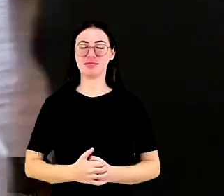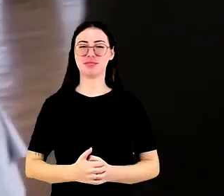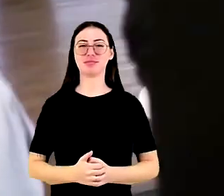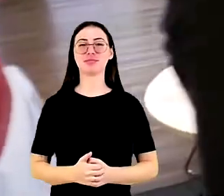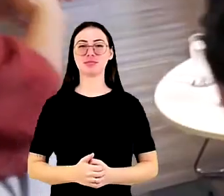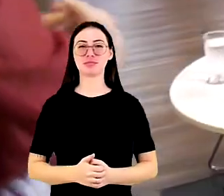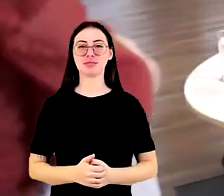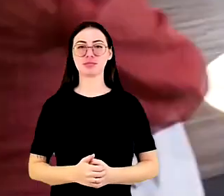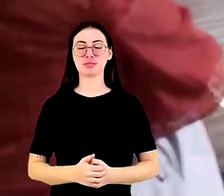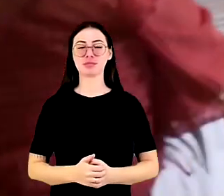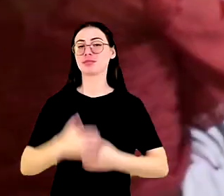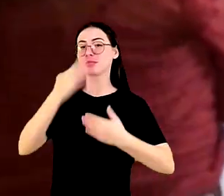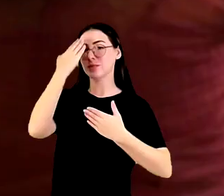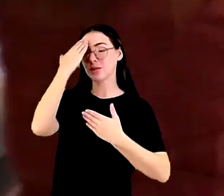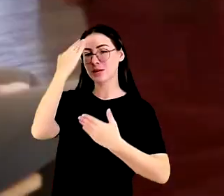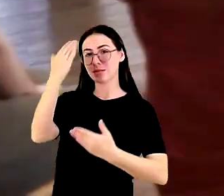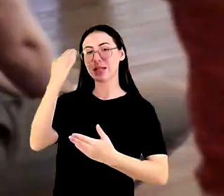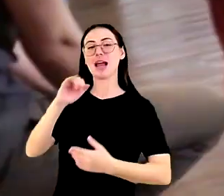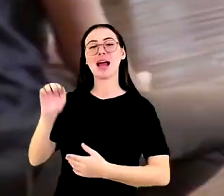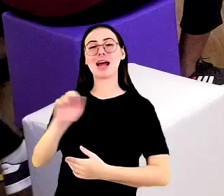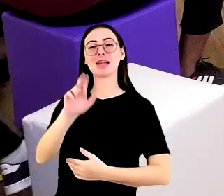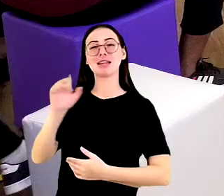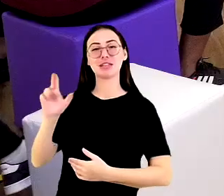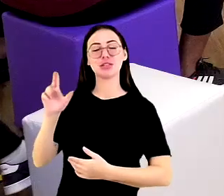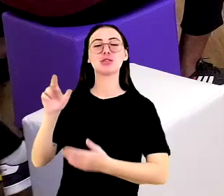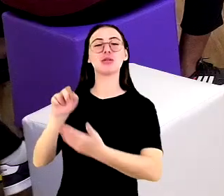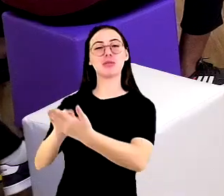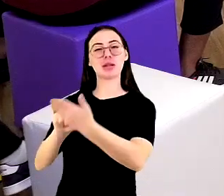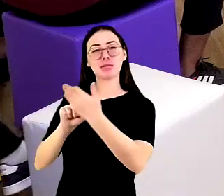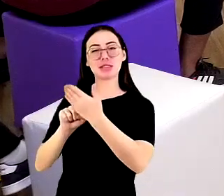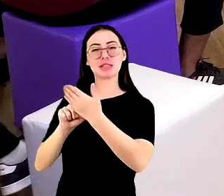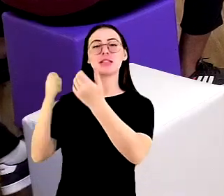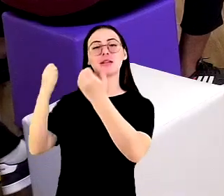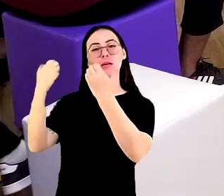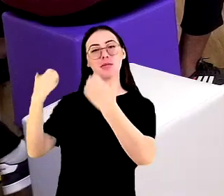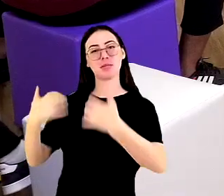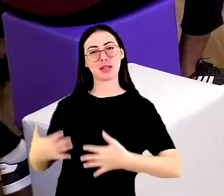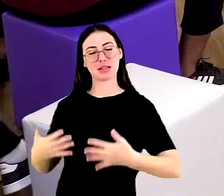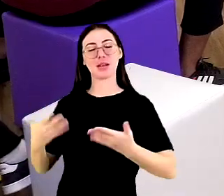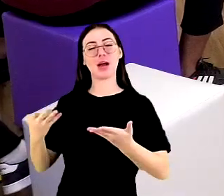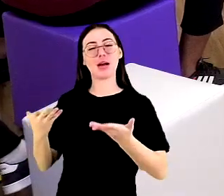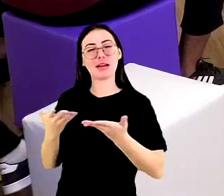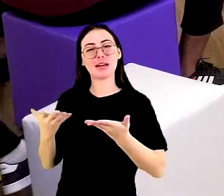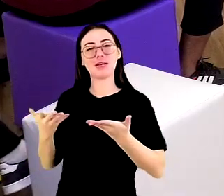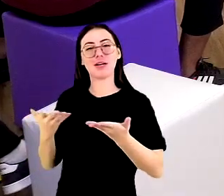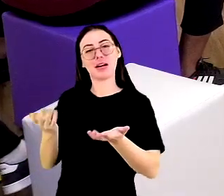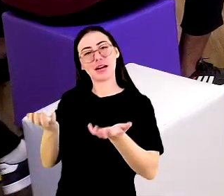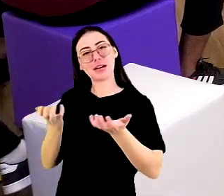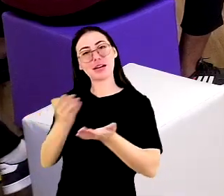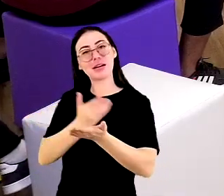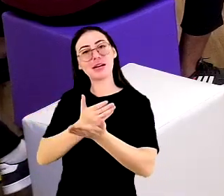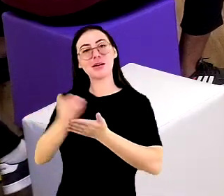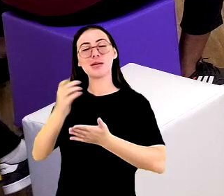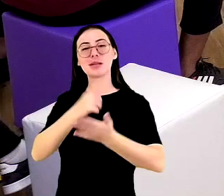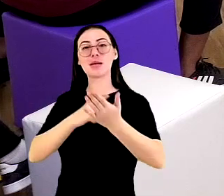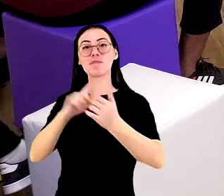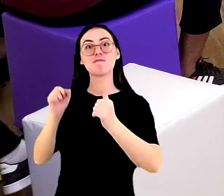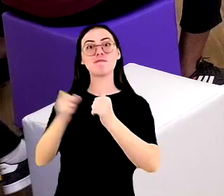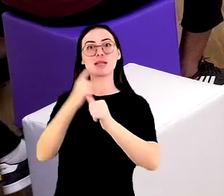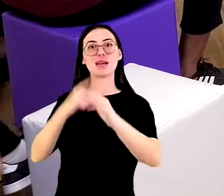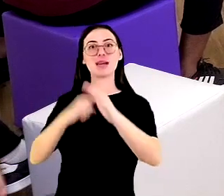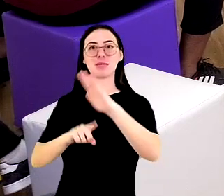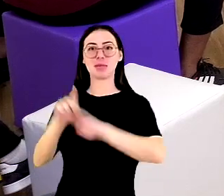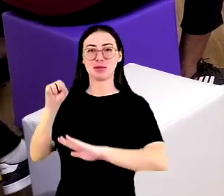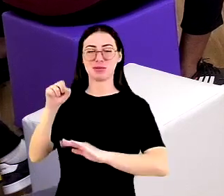Muito obrigada, Ju, pela apresentação. Eu quero começar puxando aqui uma primeira pergunta. A Aravo é uma startup, né,